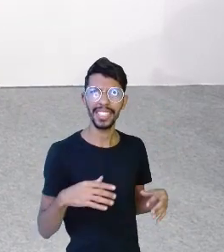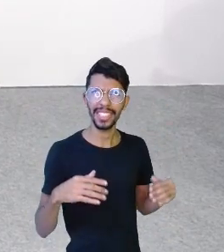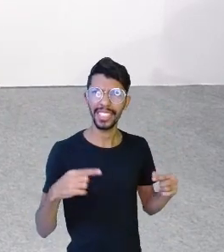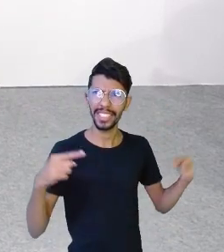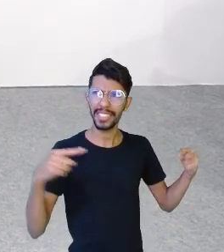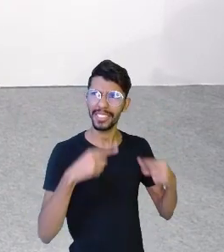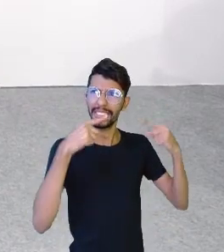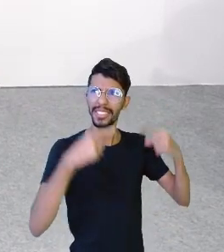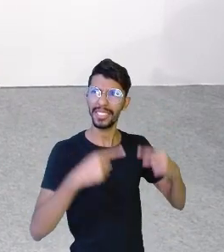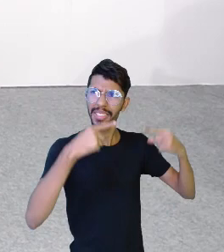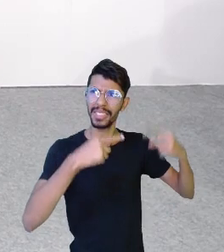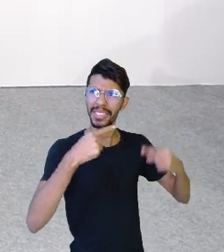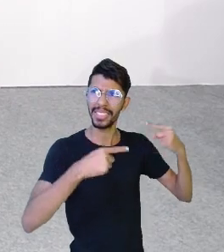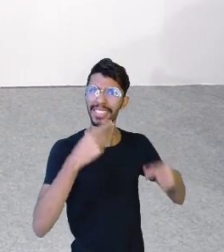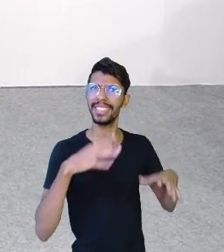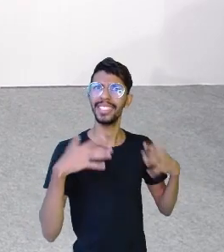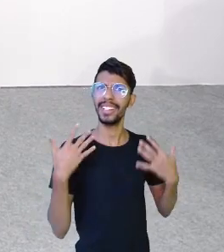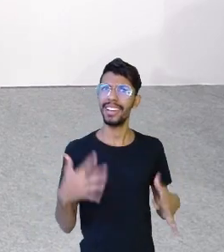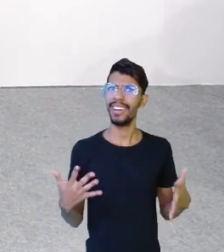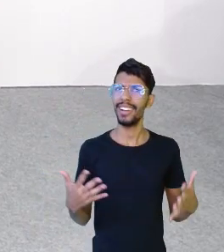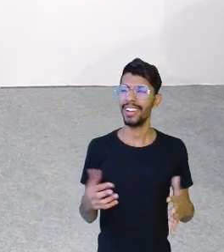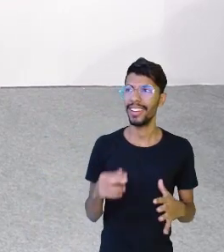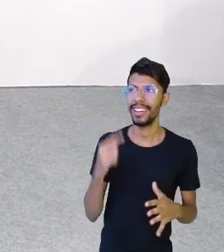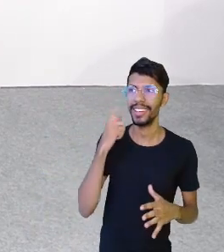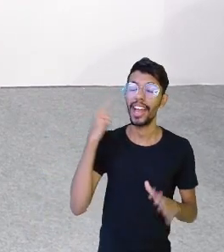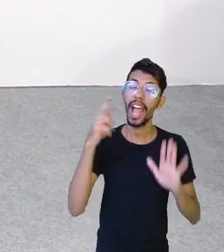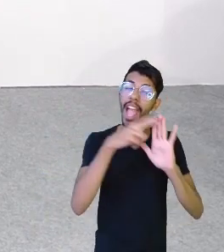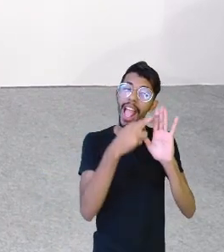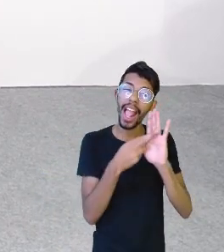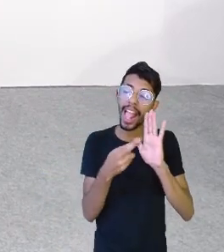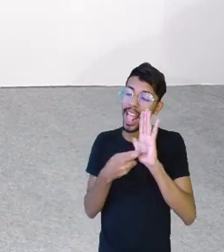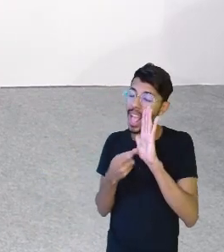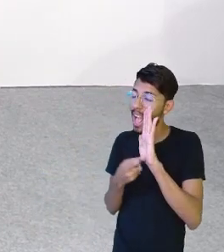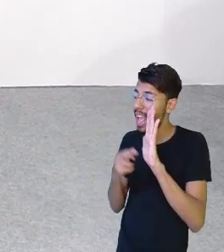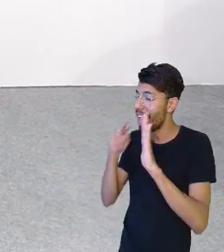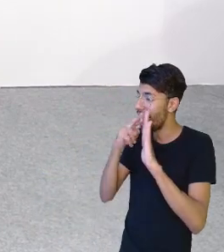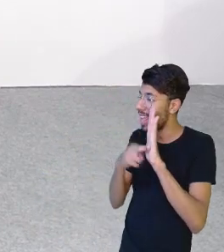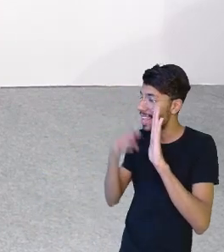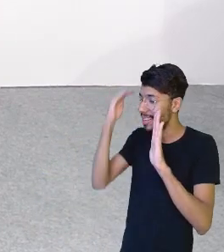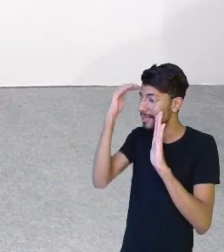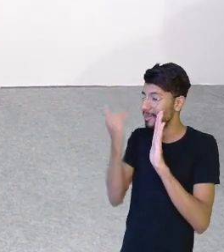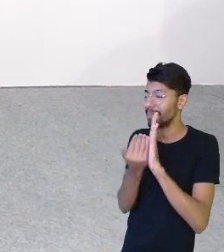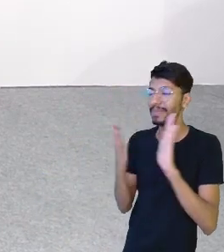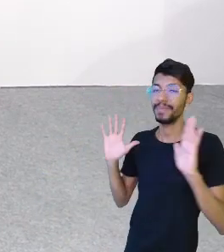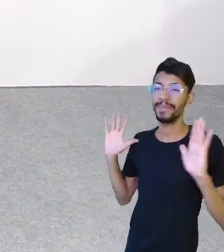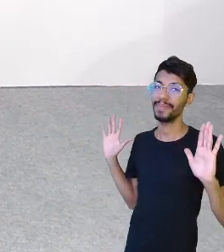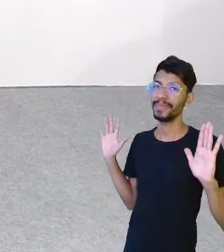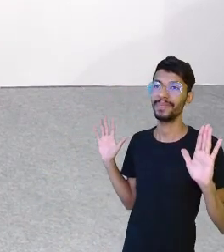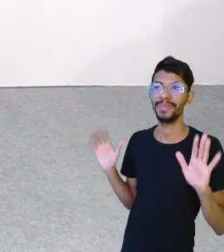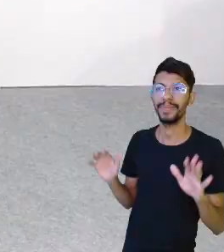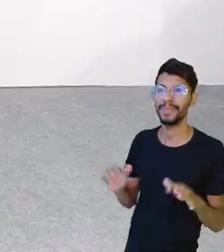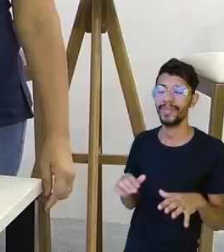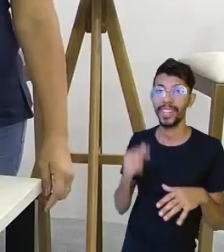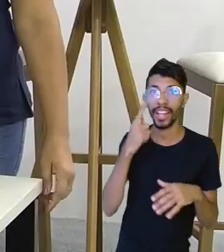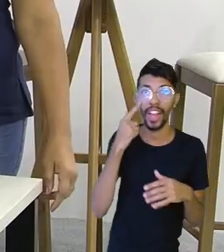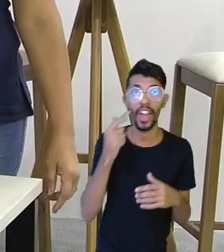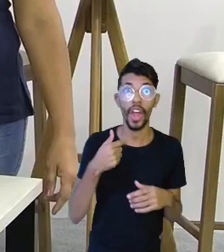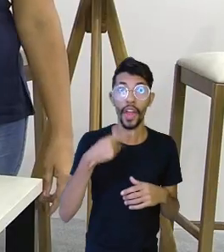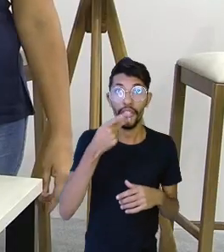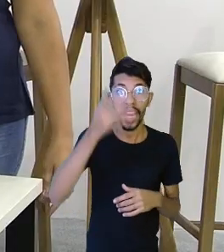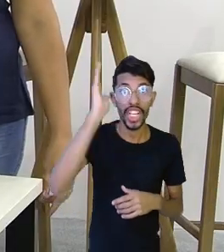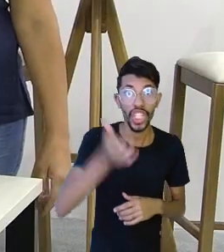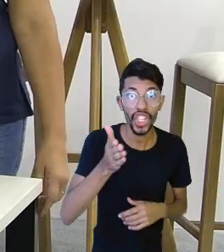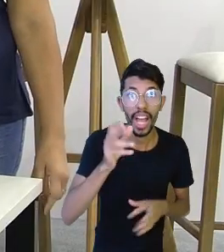2-1, minha gente. Vamos ver que esse jogo aí. Tá bom. Vamos lá. A regra é clara. Quando eu disser